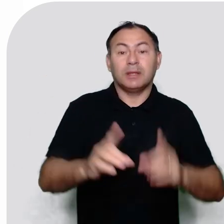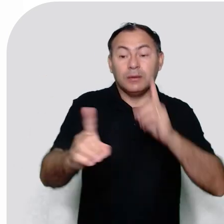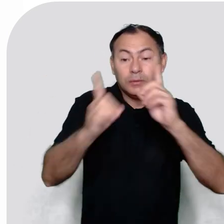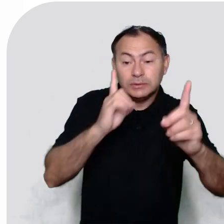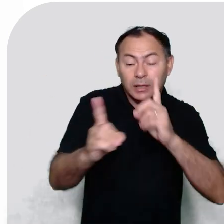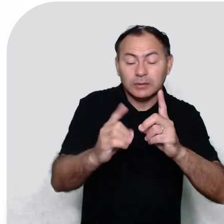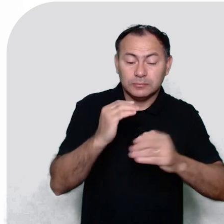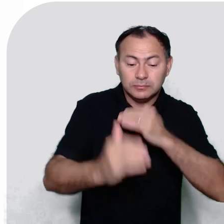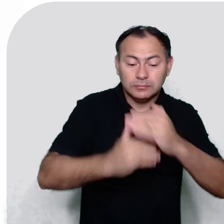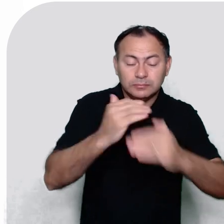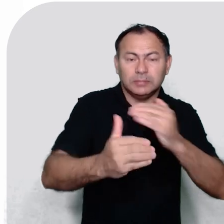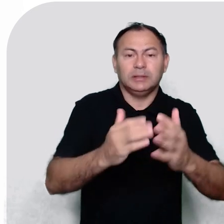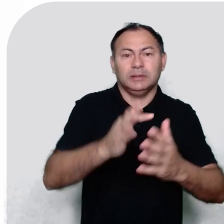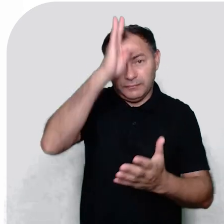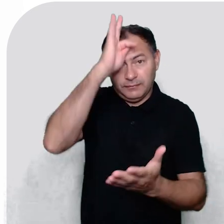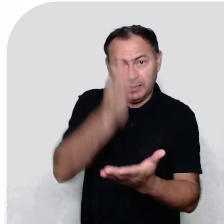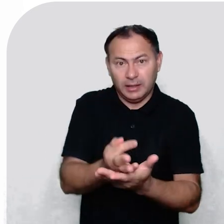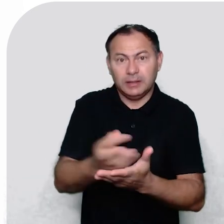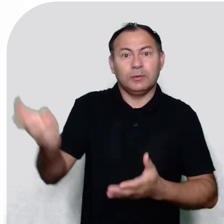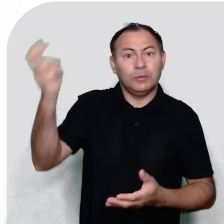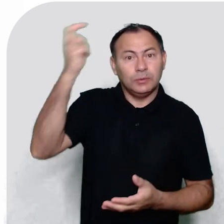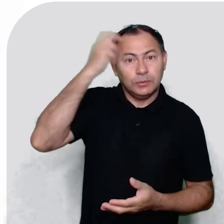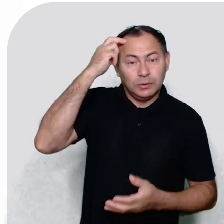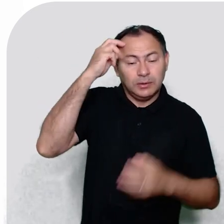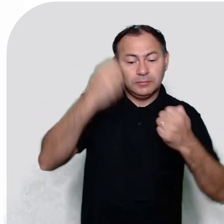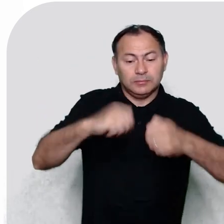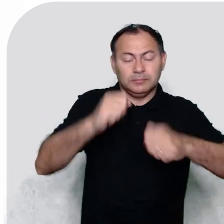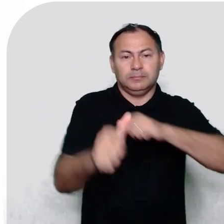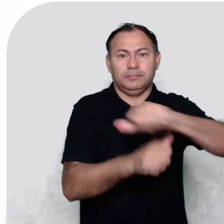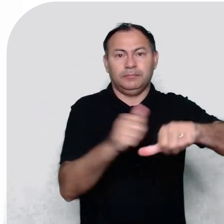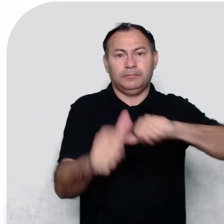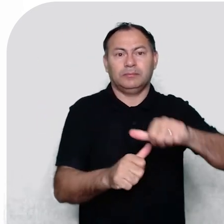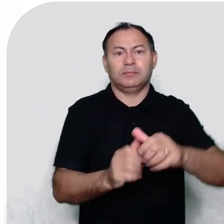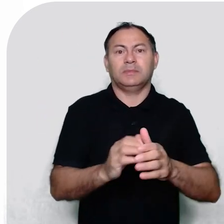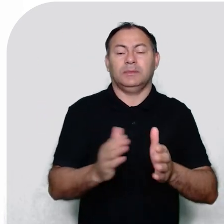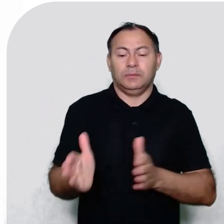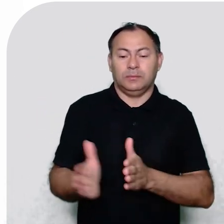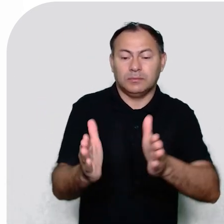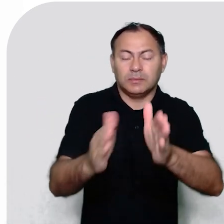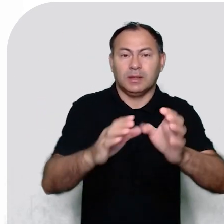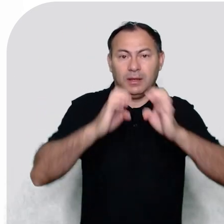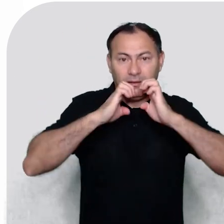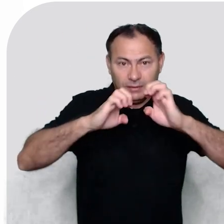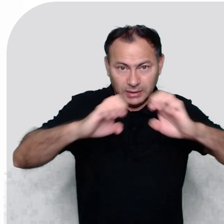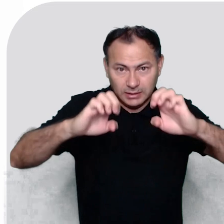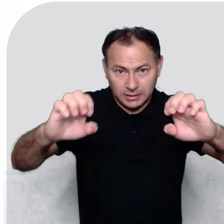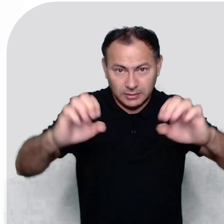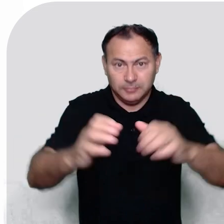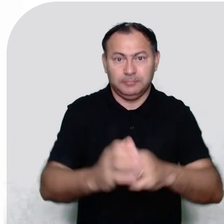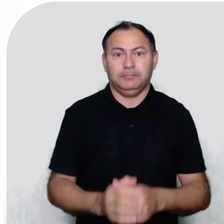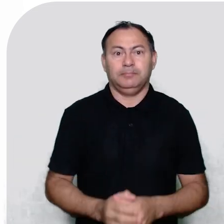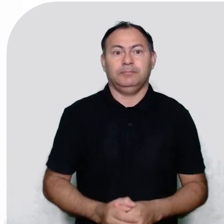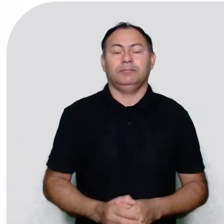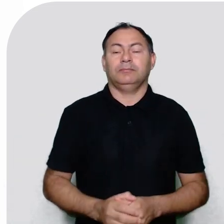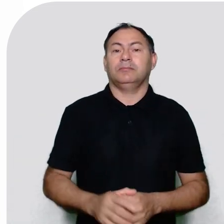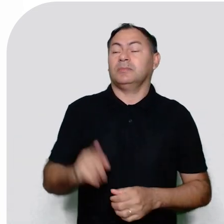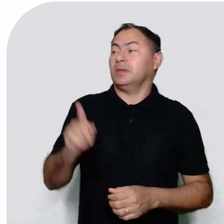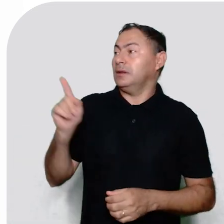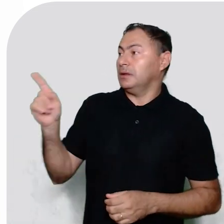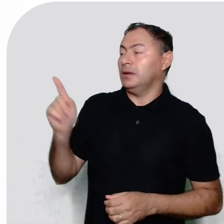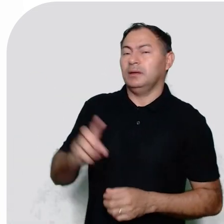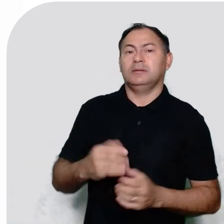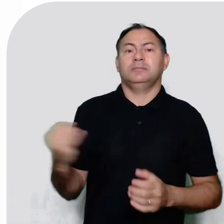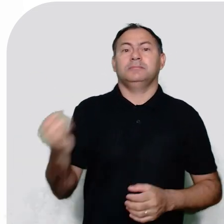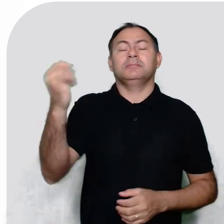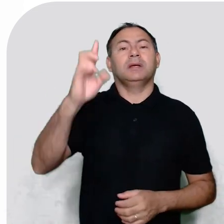diálogo construtivo entre fé e cultura deve transformar-se em um caminho de evangelização. Aqui